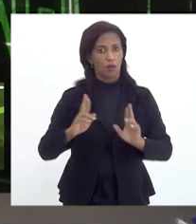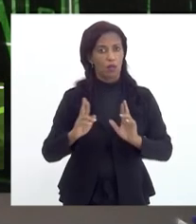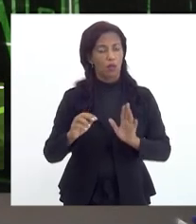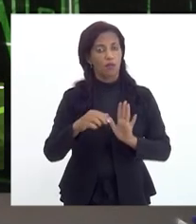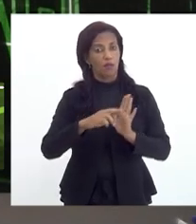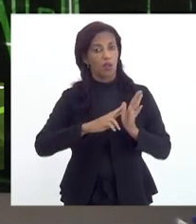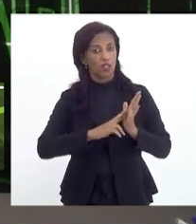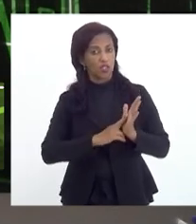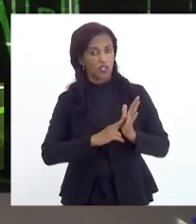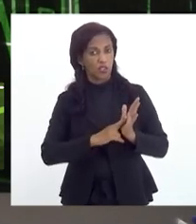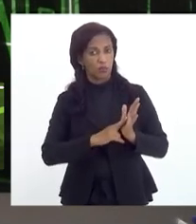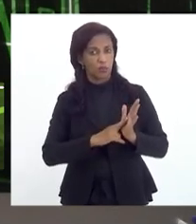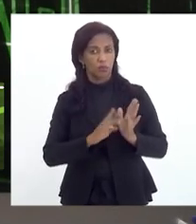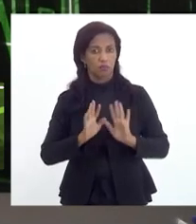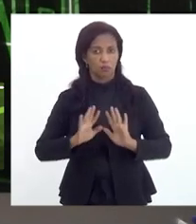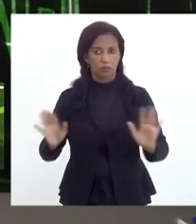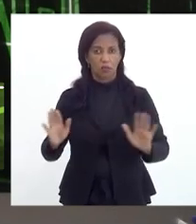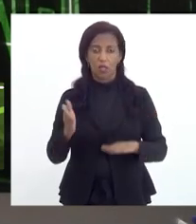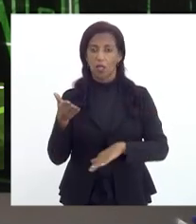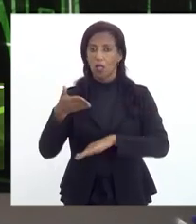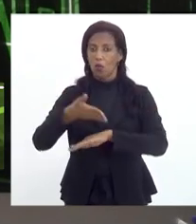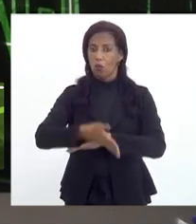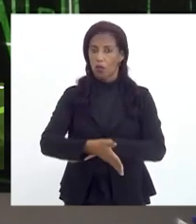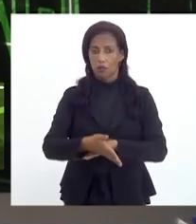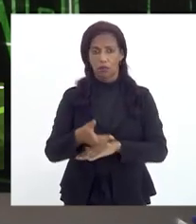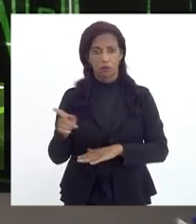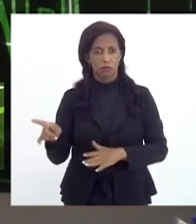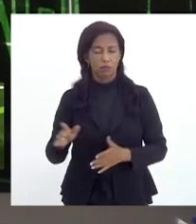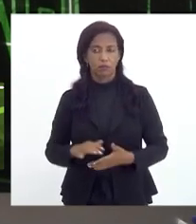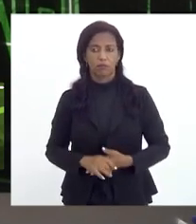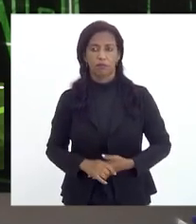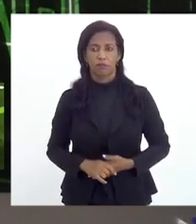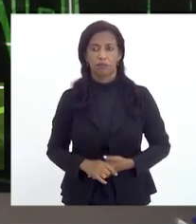Ela não interfere Ele não entra nesse detalhe